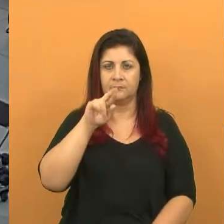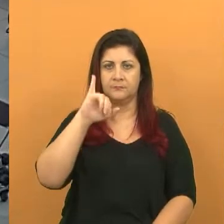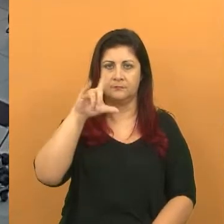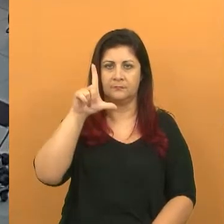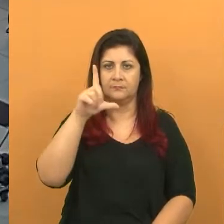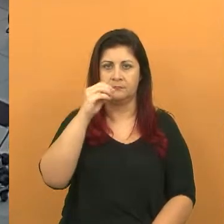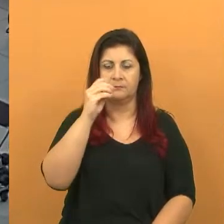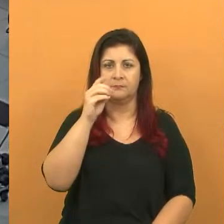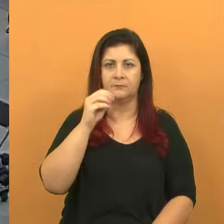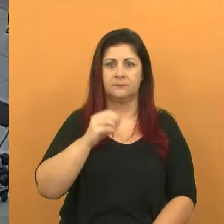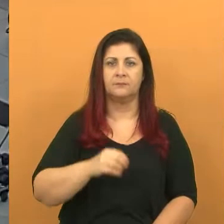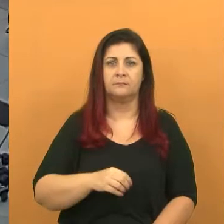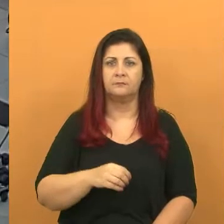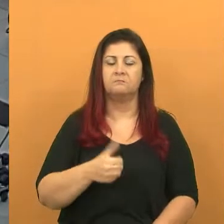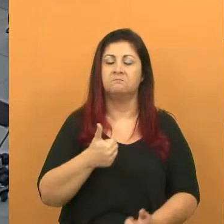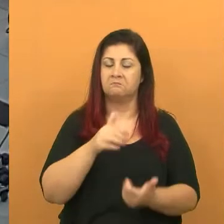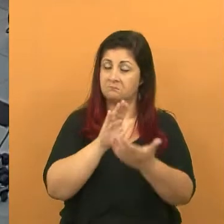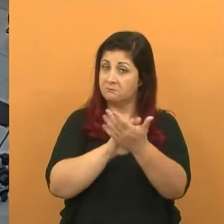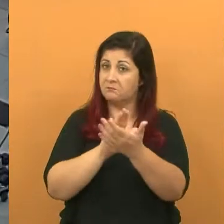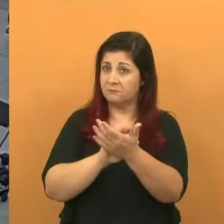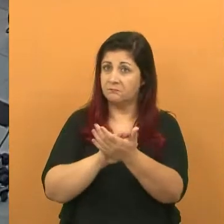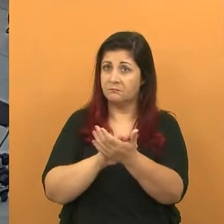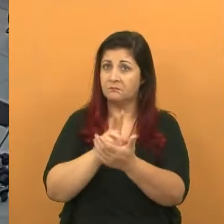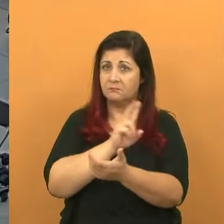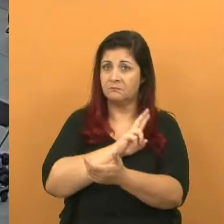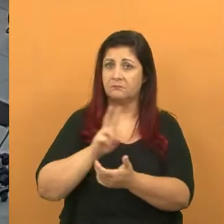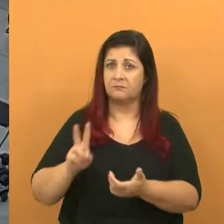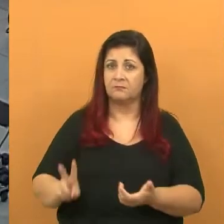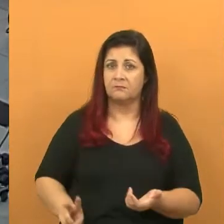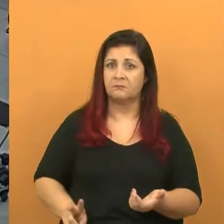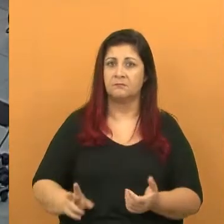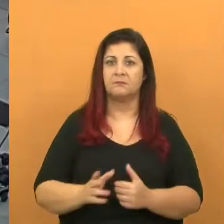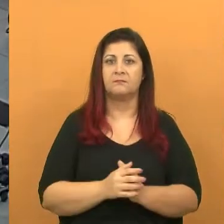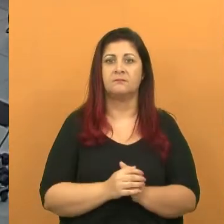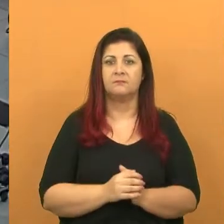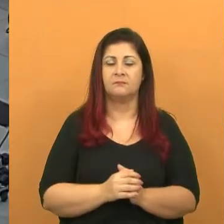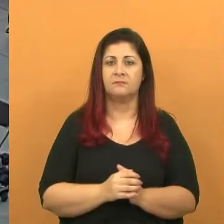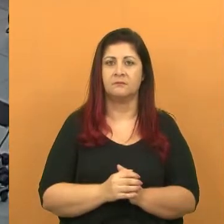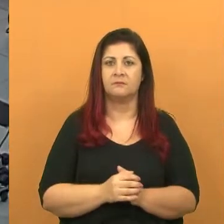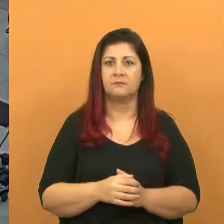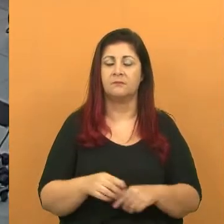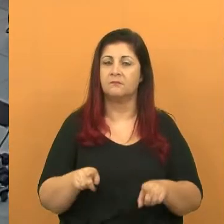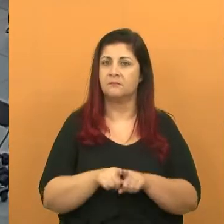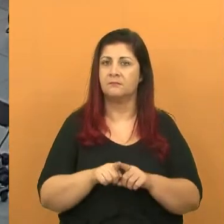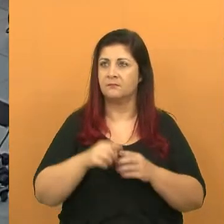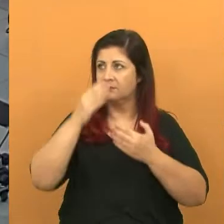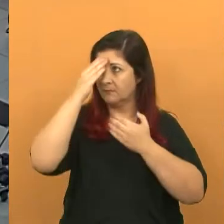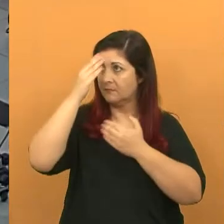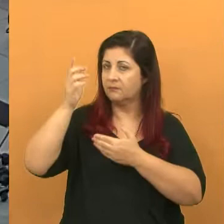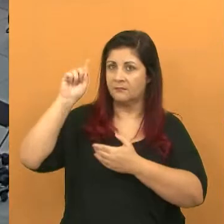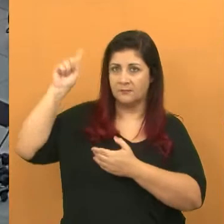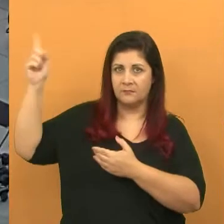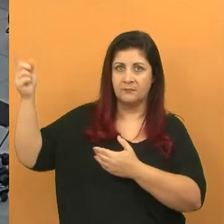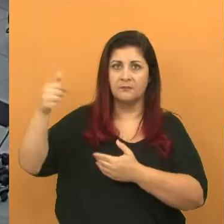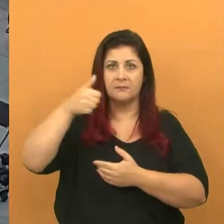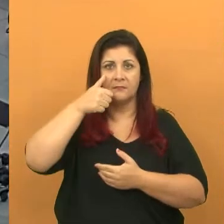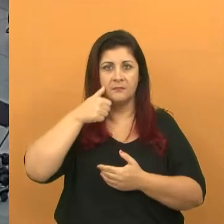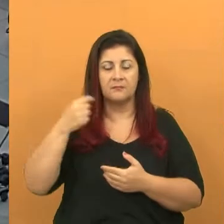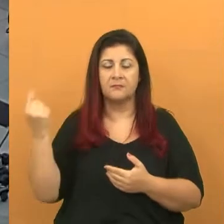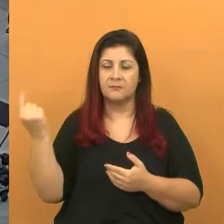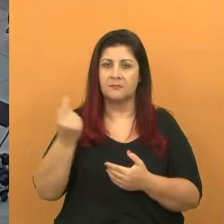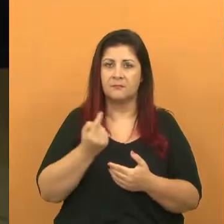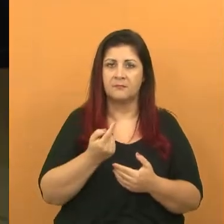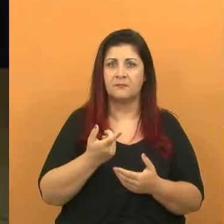Batista? Parabenizar, então, a autora do projeto, a nossa amiga Lucimar, e agradecer aqui a presença das nossas amigas, a